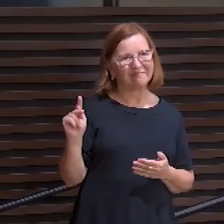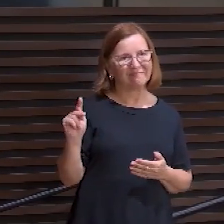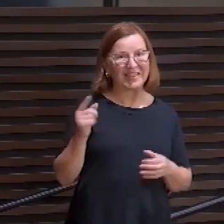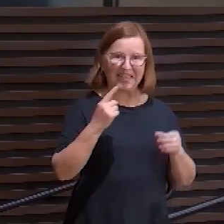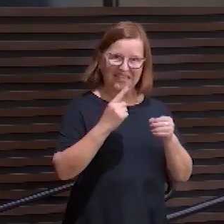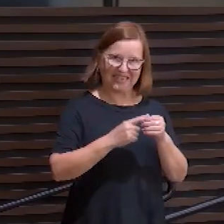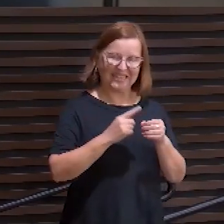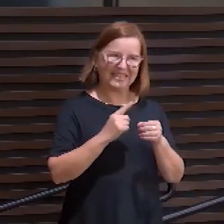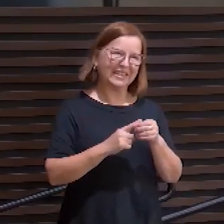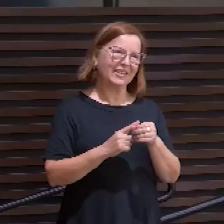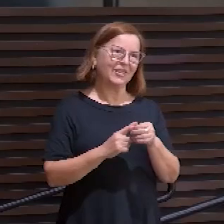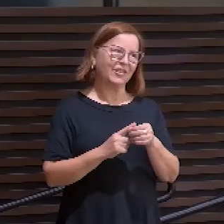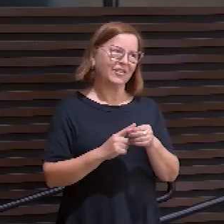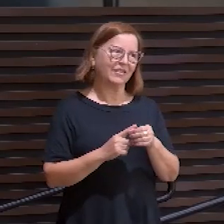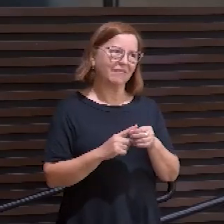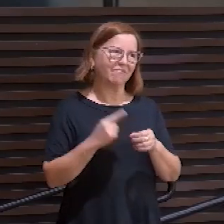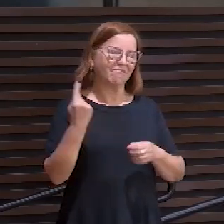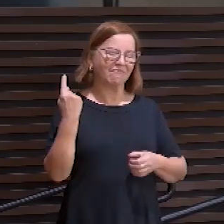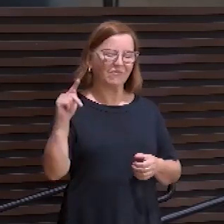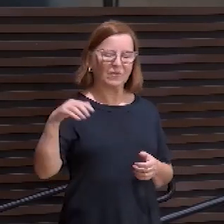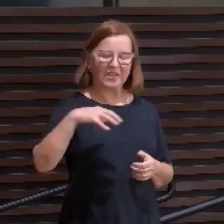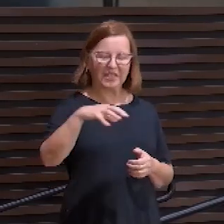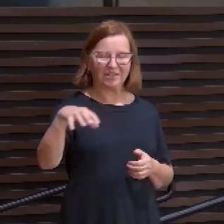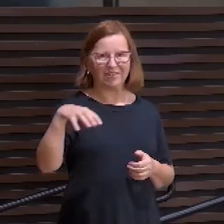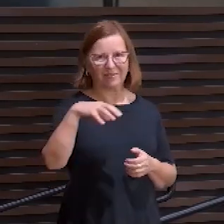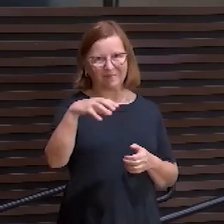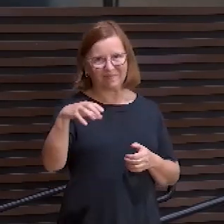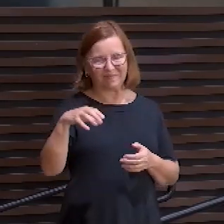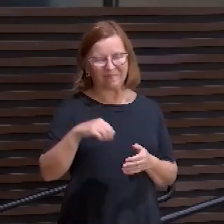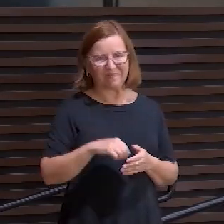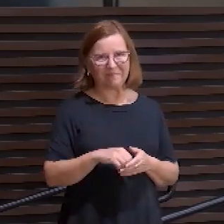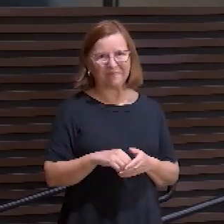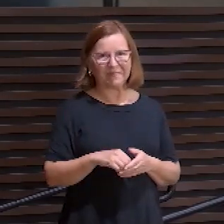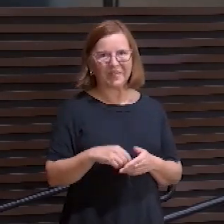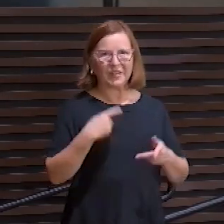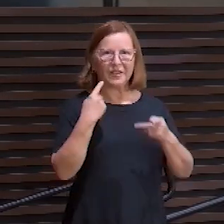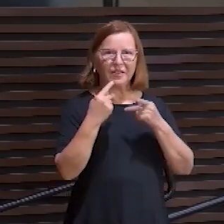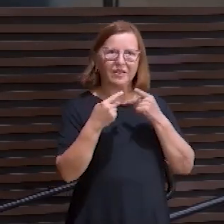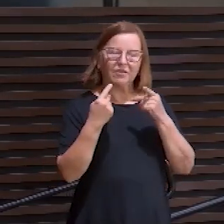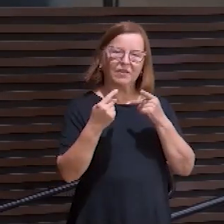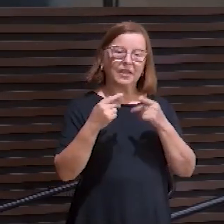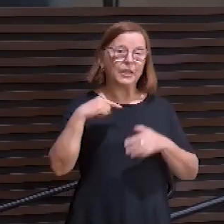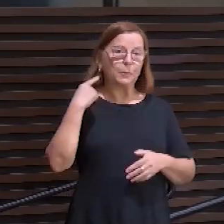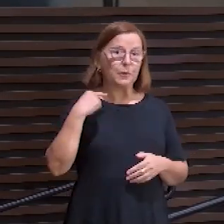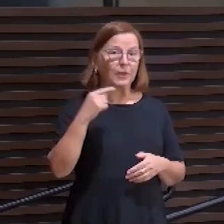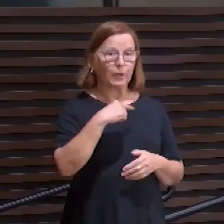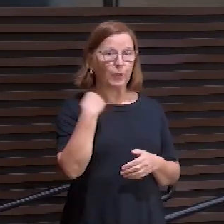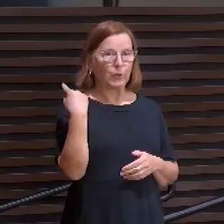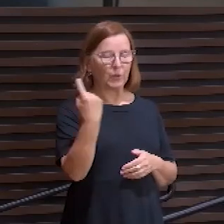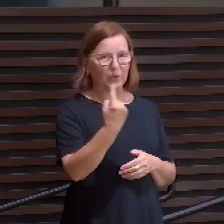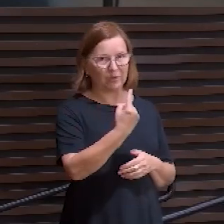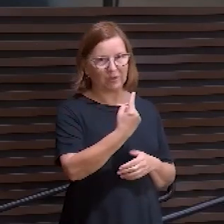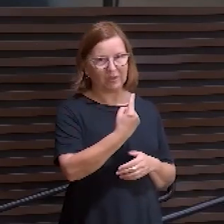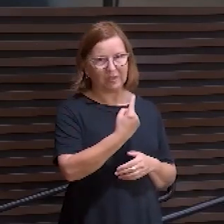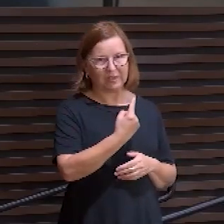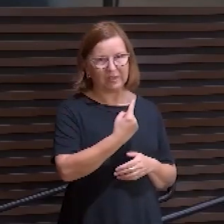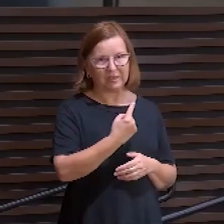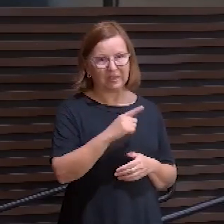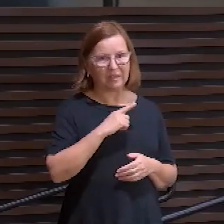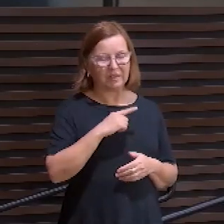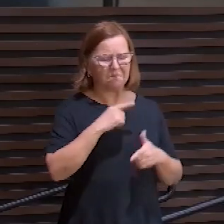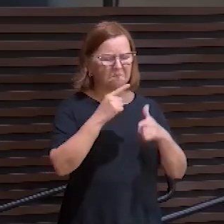cidade, sua região, e diz: deputado, nós estamos com um problema